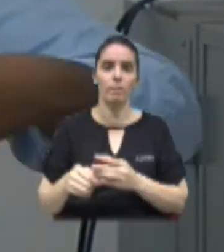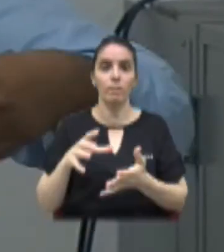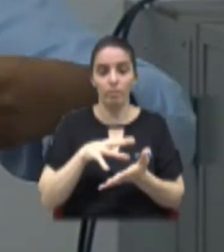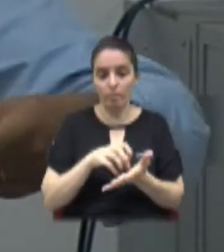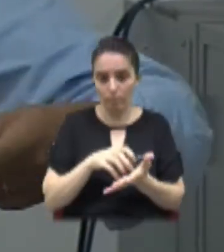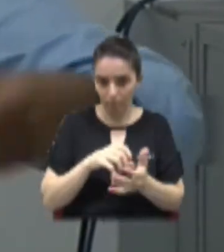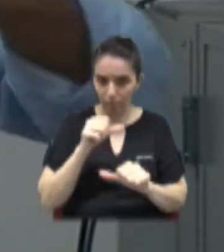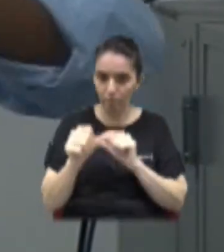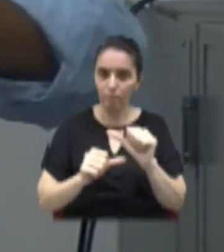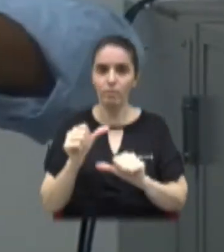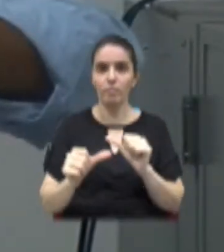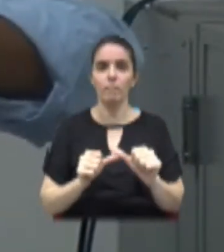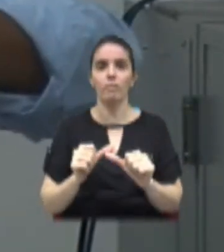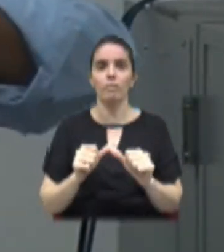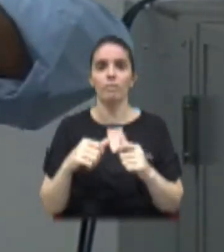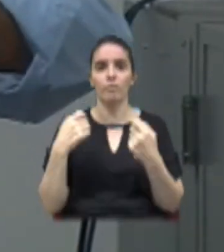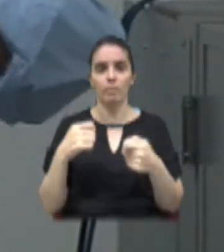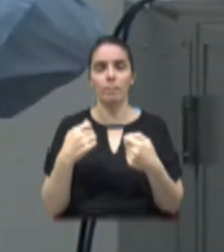e o Vaguinho,